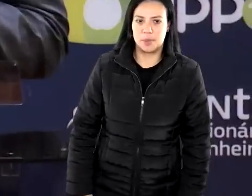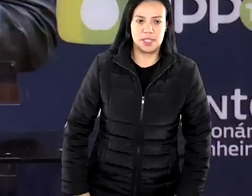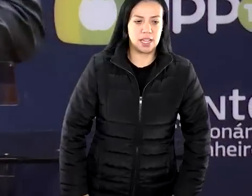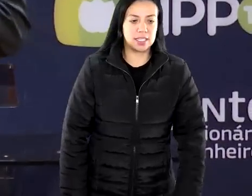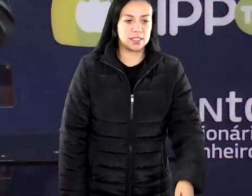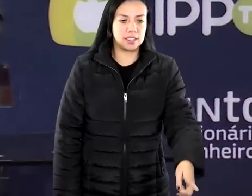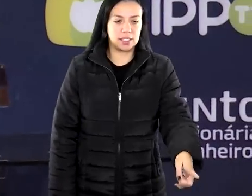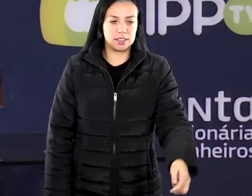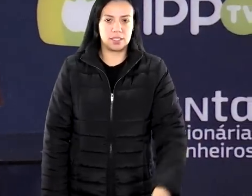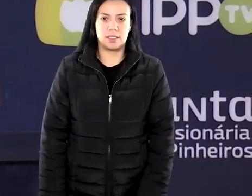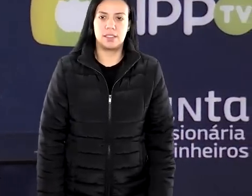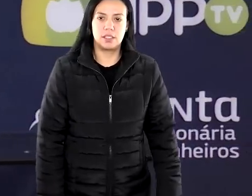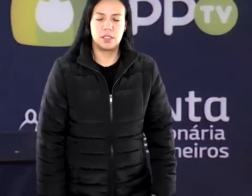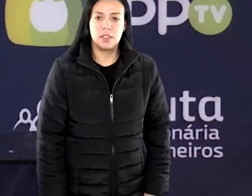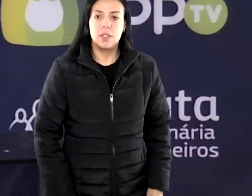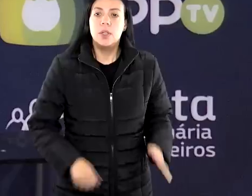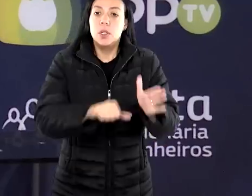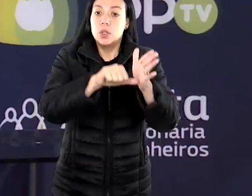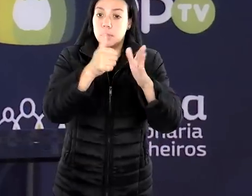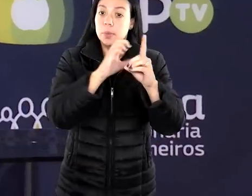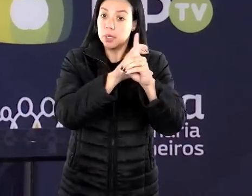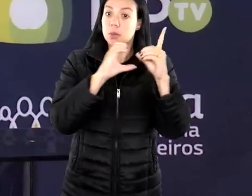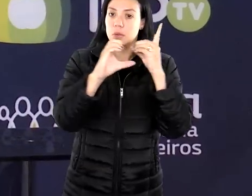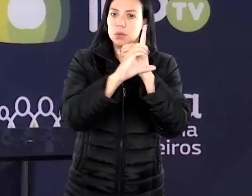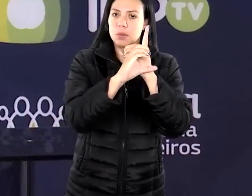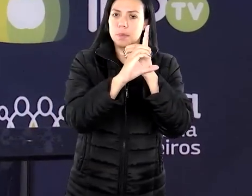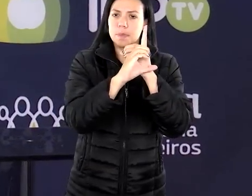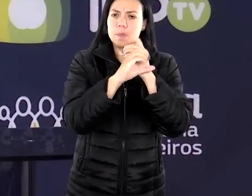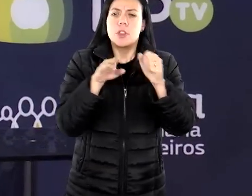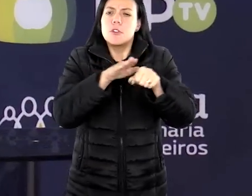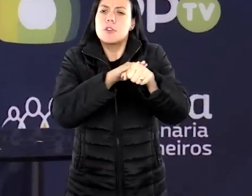aqui no primeiro culto sobre não